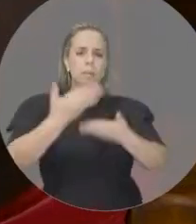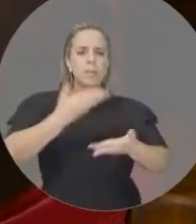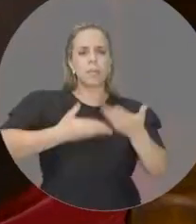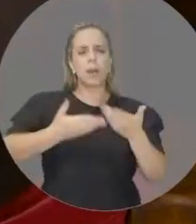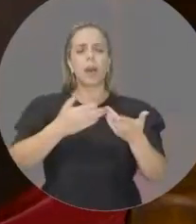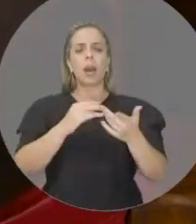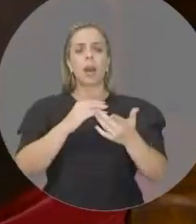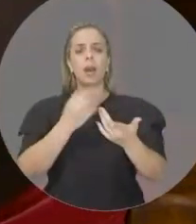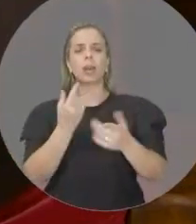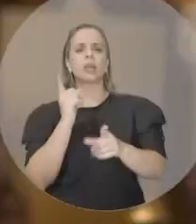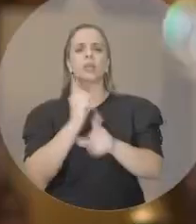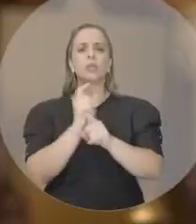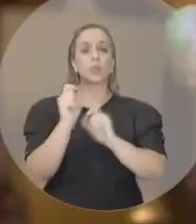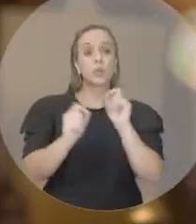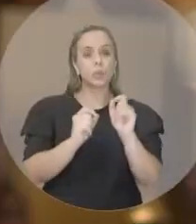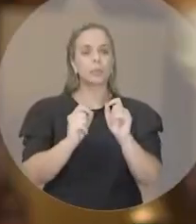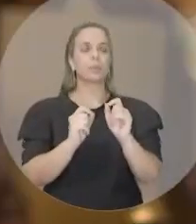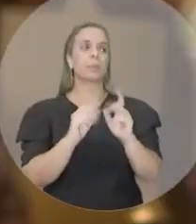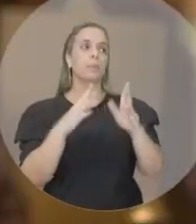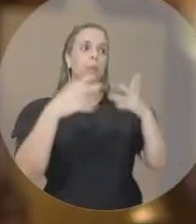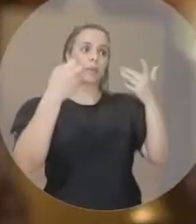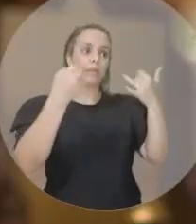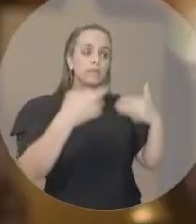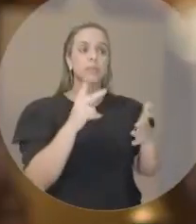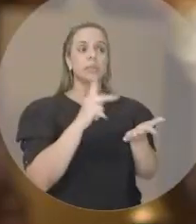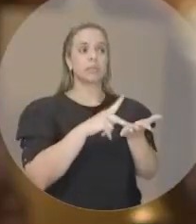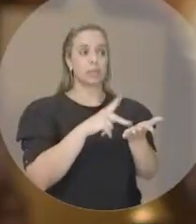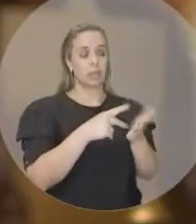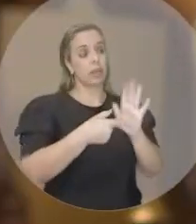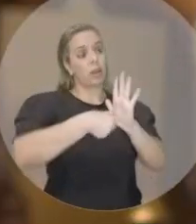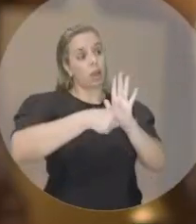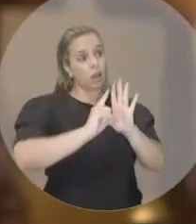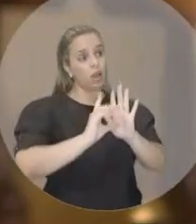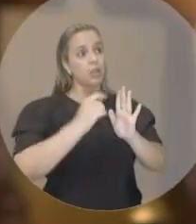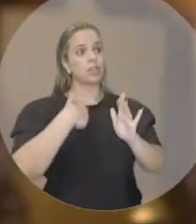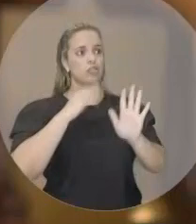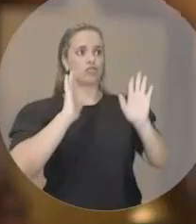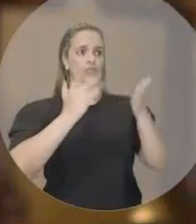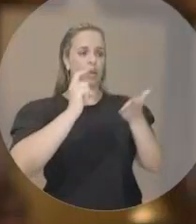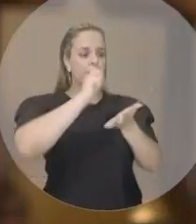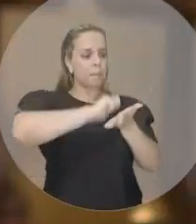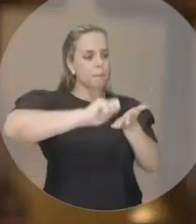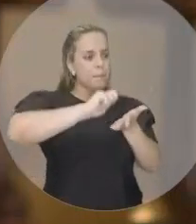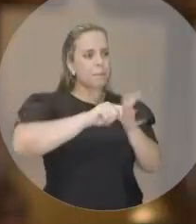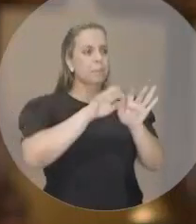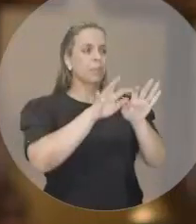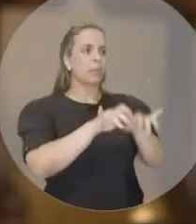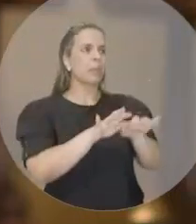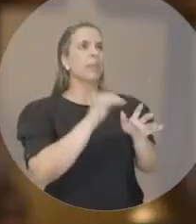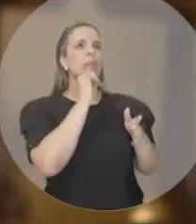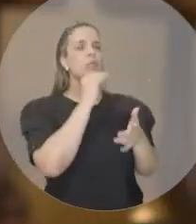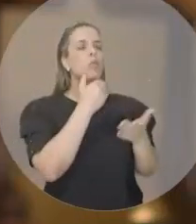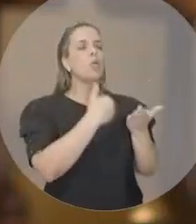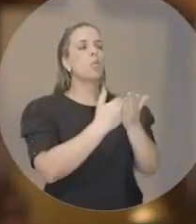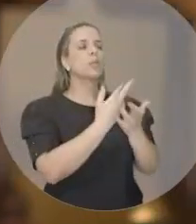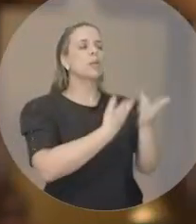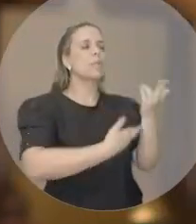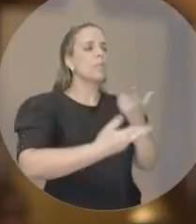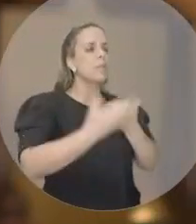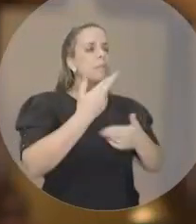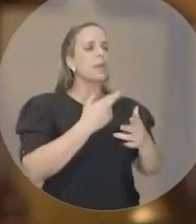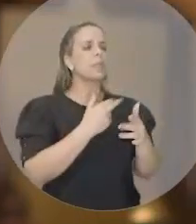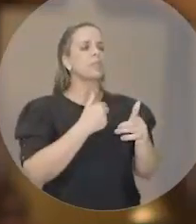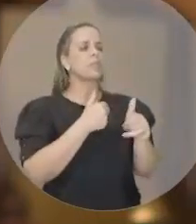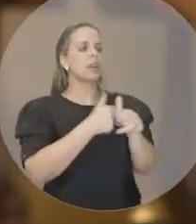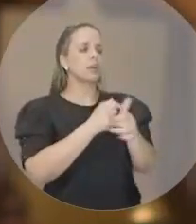e o que que a gente encontra lá. Na verdade, eu já escrevia antes disso, então comecei uma